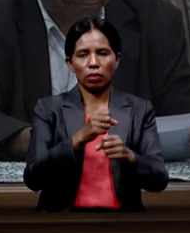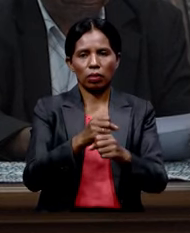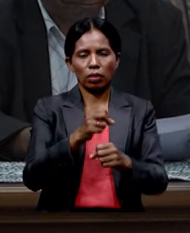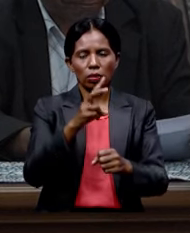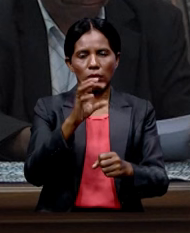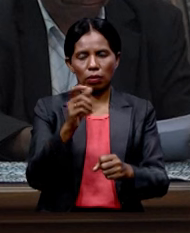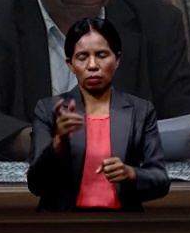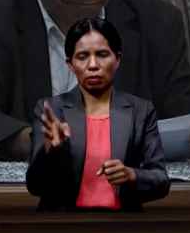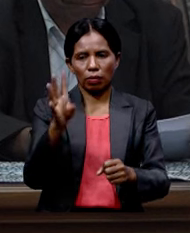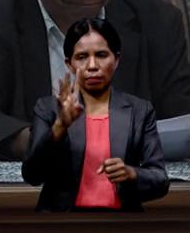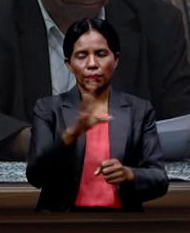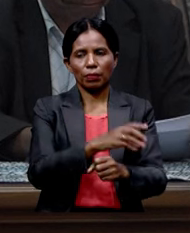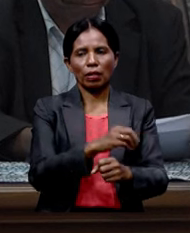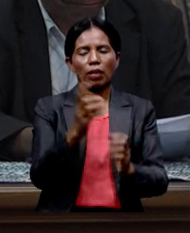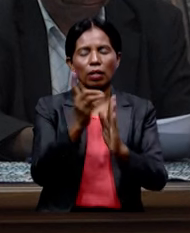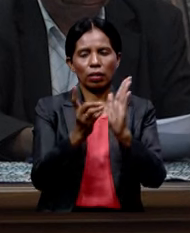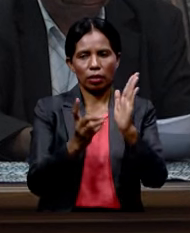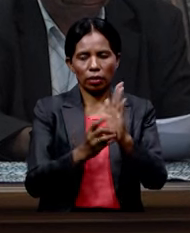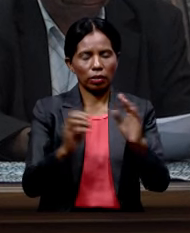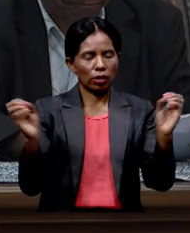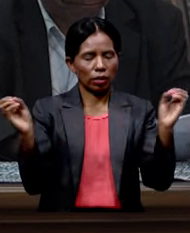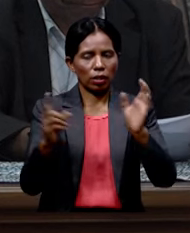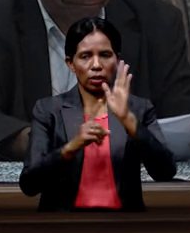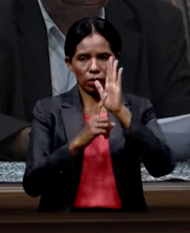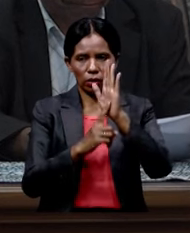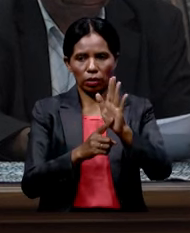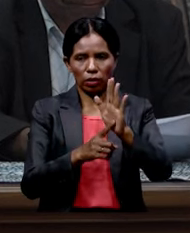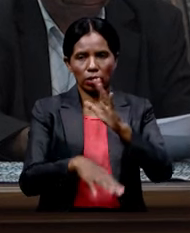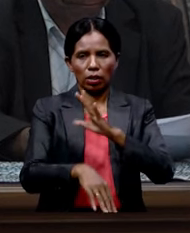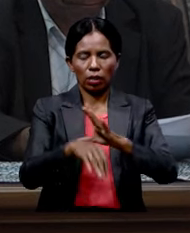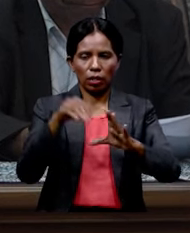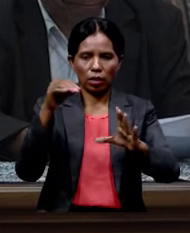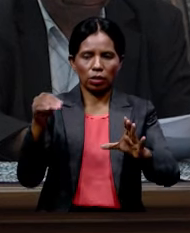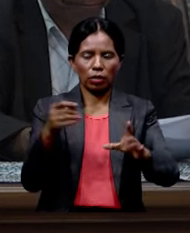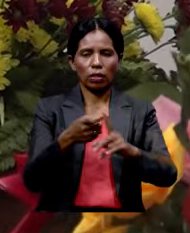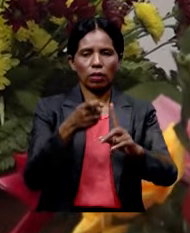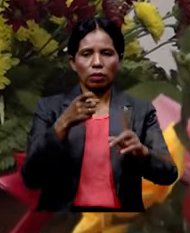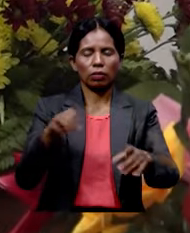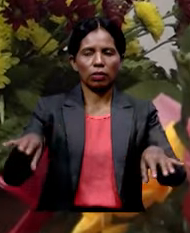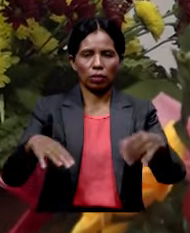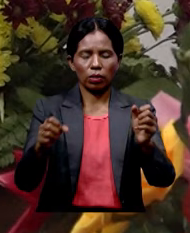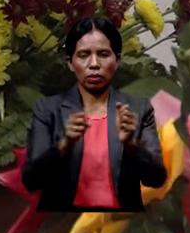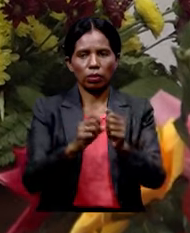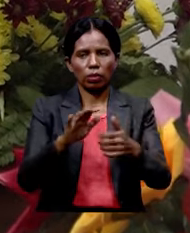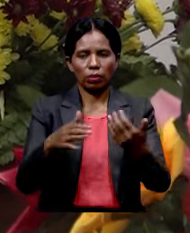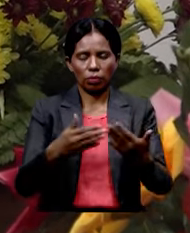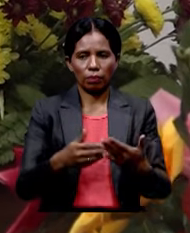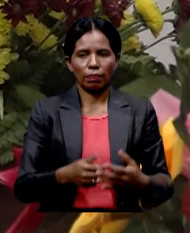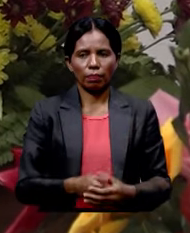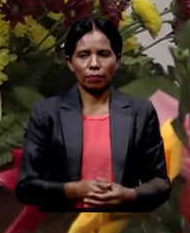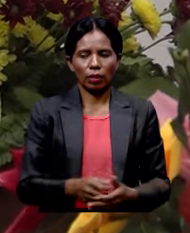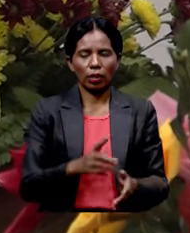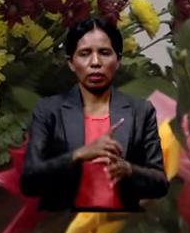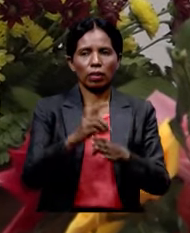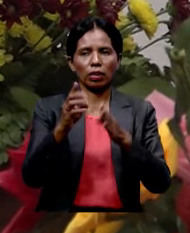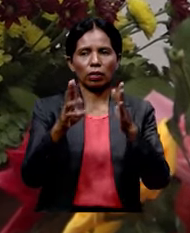ainda né ha foi ainda né dado sira neve lá regularizado se hasai oficialmente husi sistema sira. Reitor